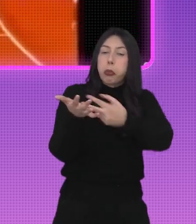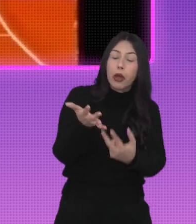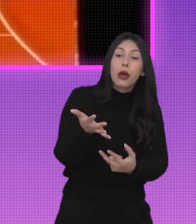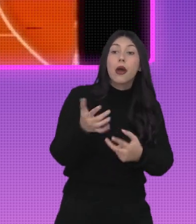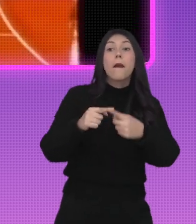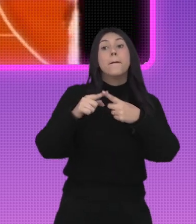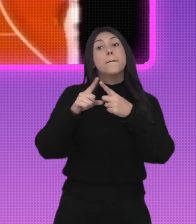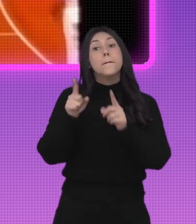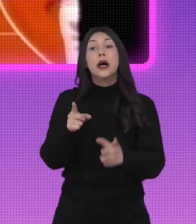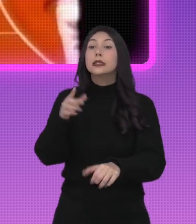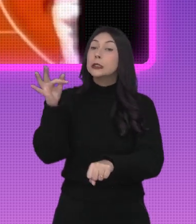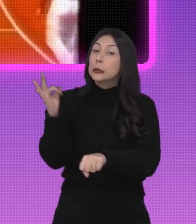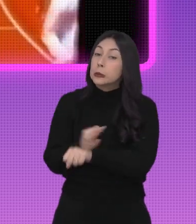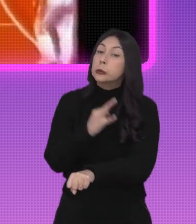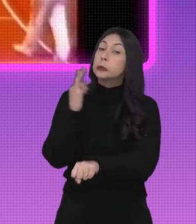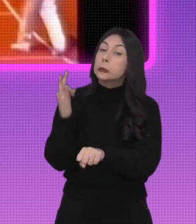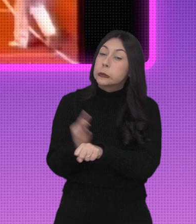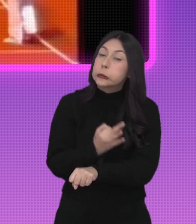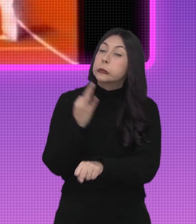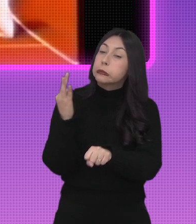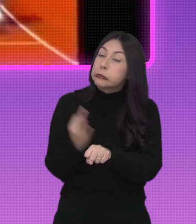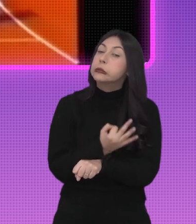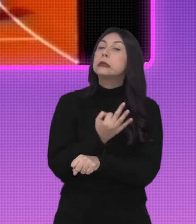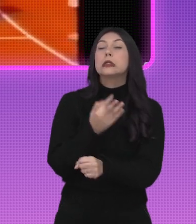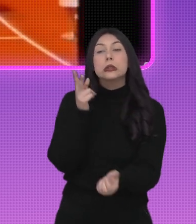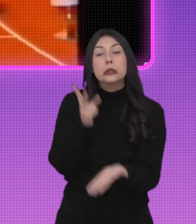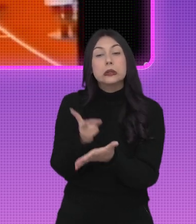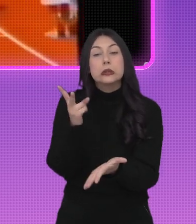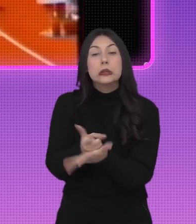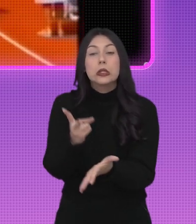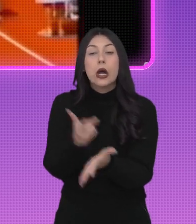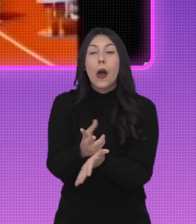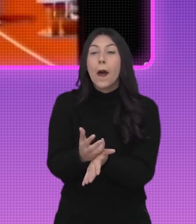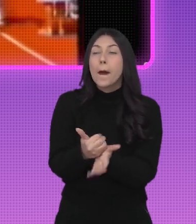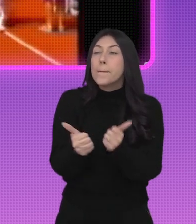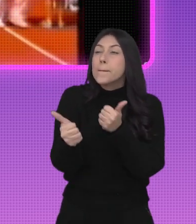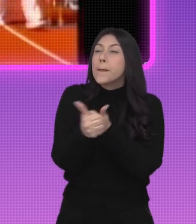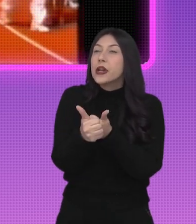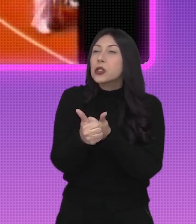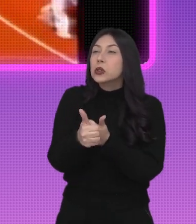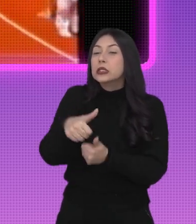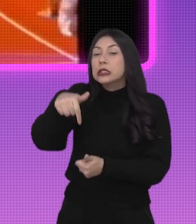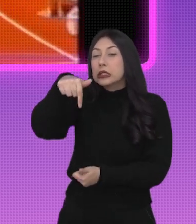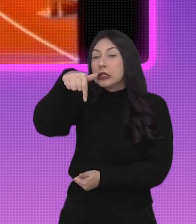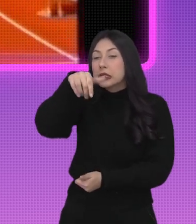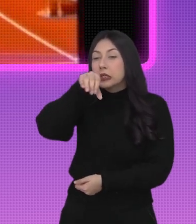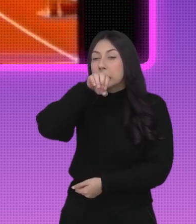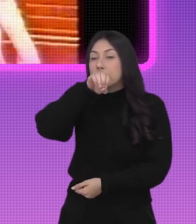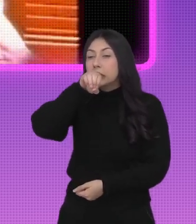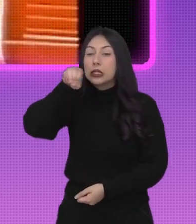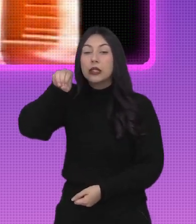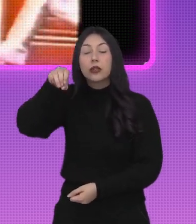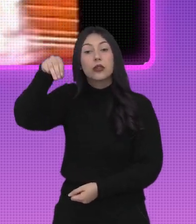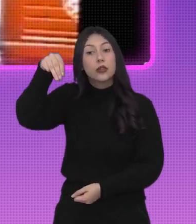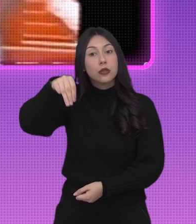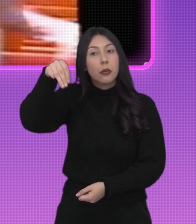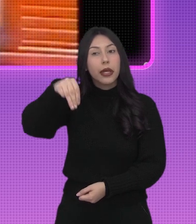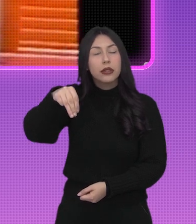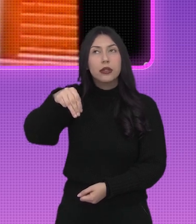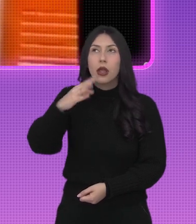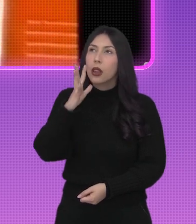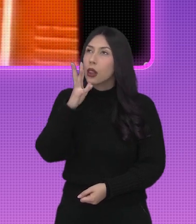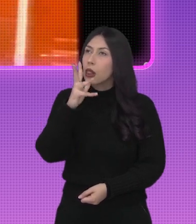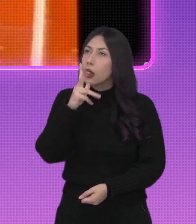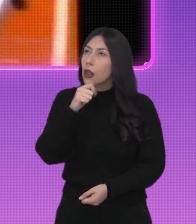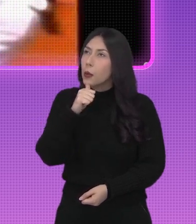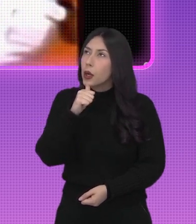piripaque mesmo, e ela resolveu continuar. Faltavam 700 metros para ela concluir a prova. Ela